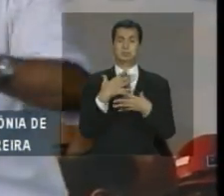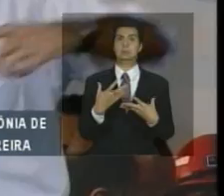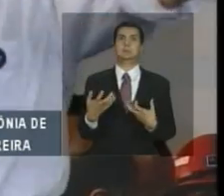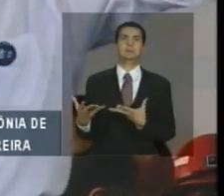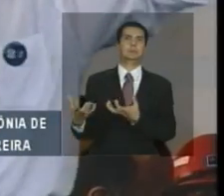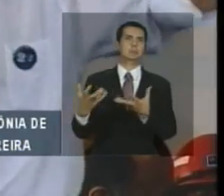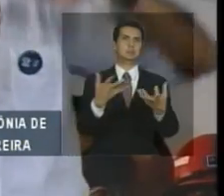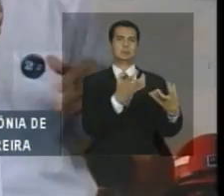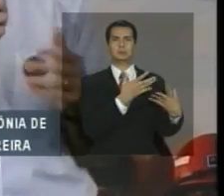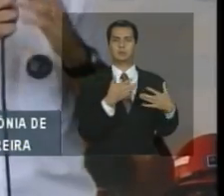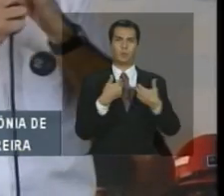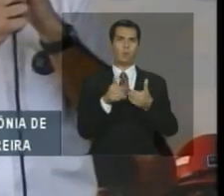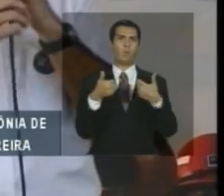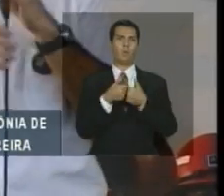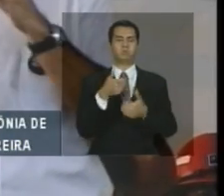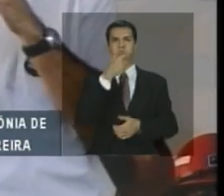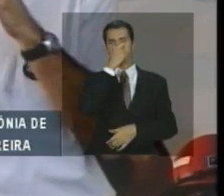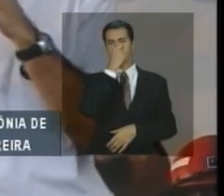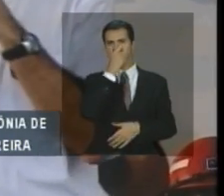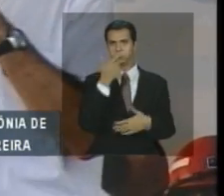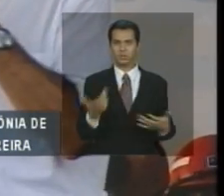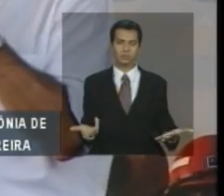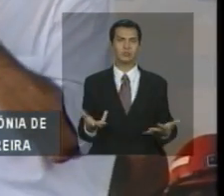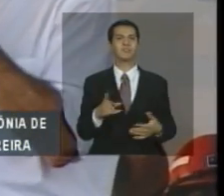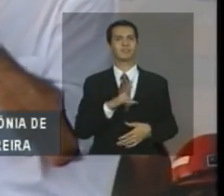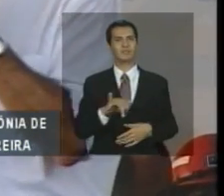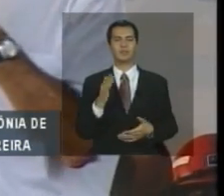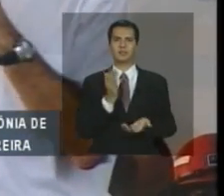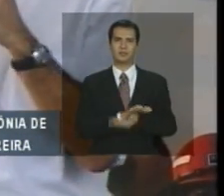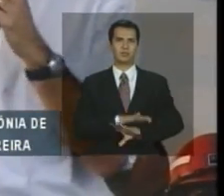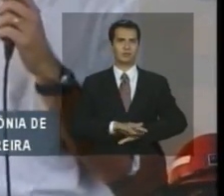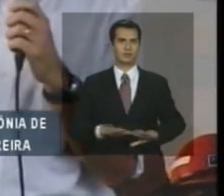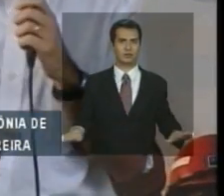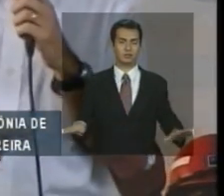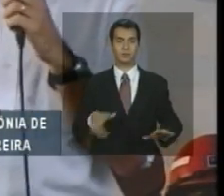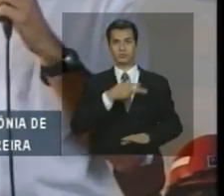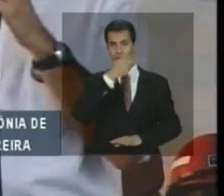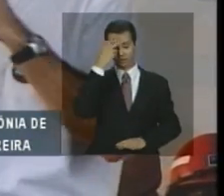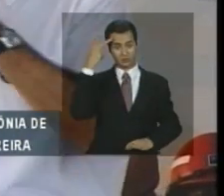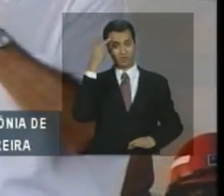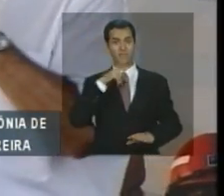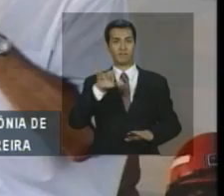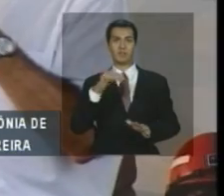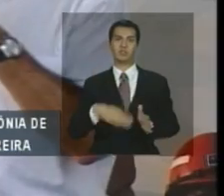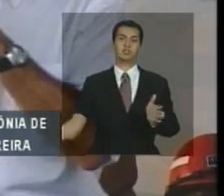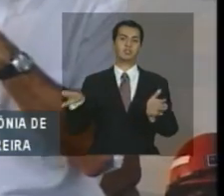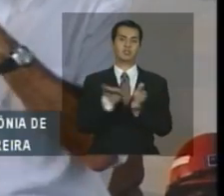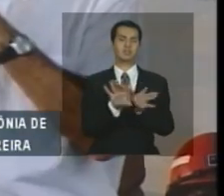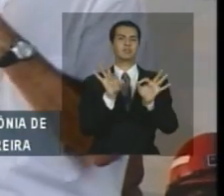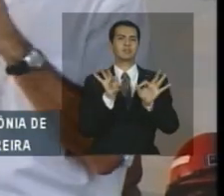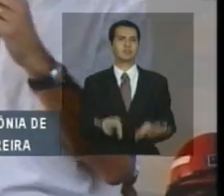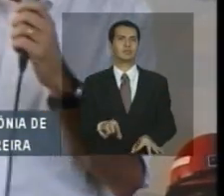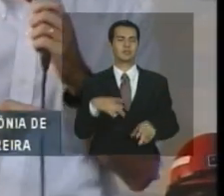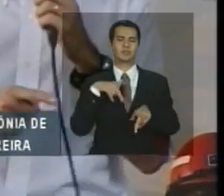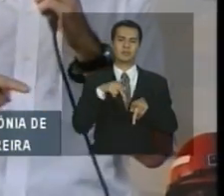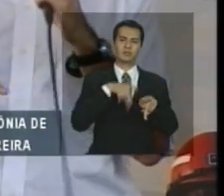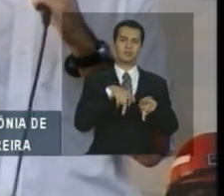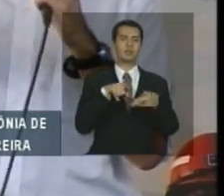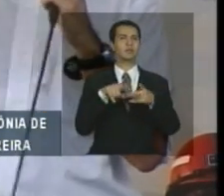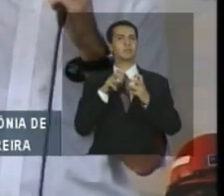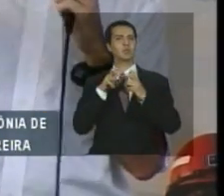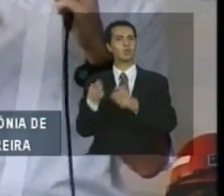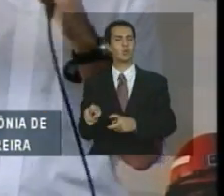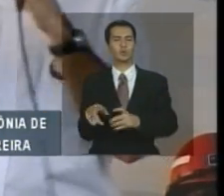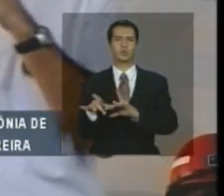lata de sardinha naqueles ônibus, e vai ser um lugar em que as pessoas vão chegar com toda a dignidade, tudo integrando com o trem, com o metrô,